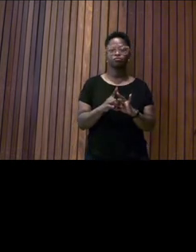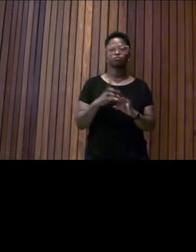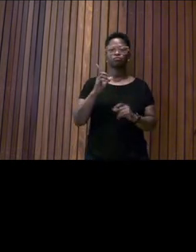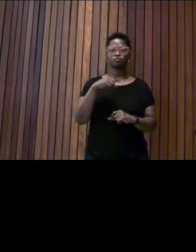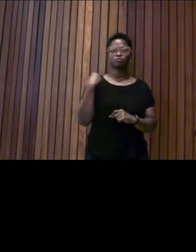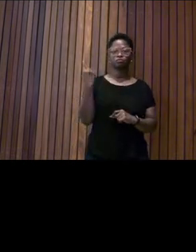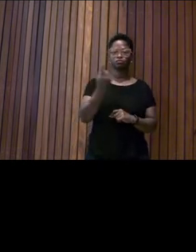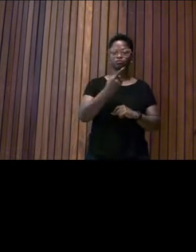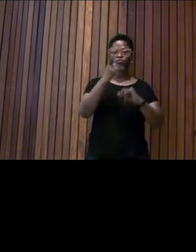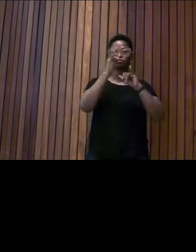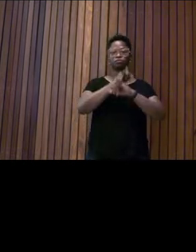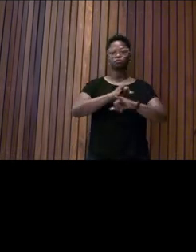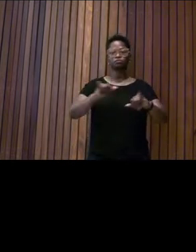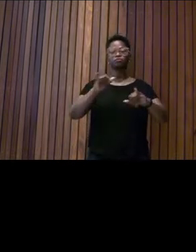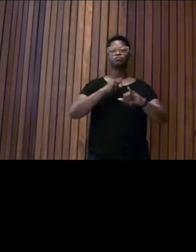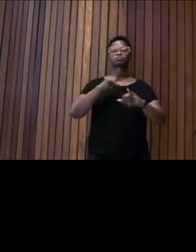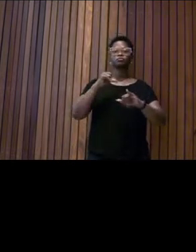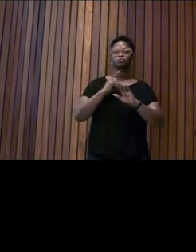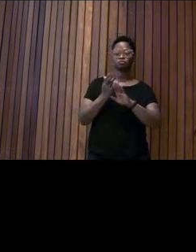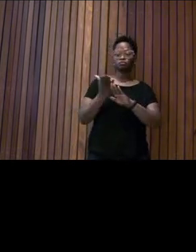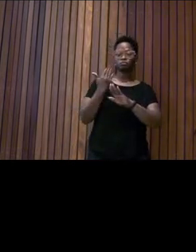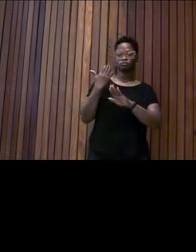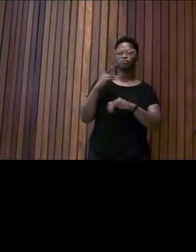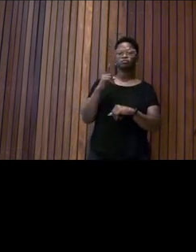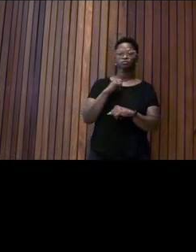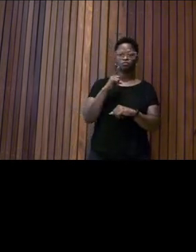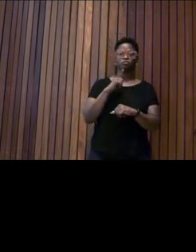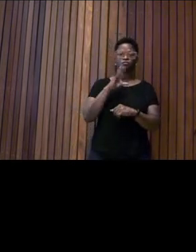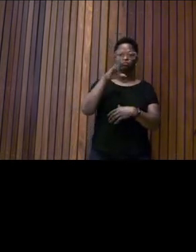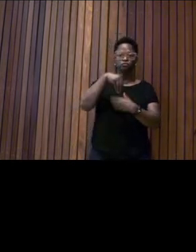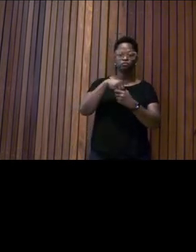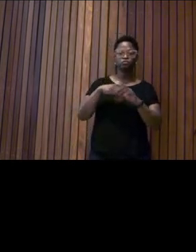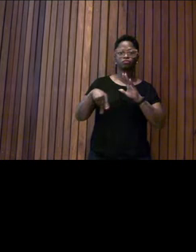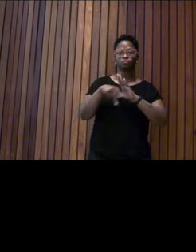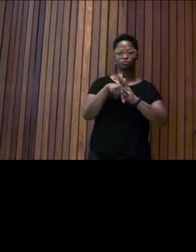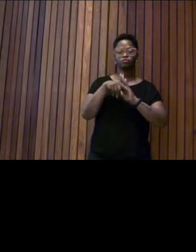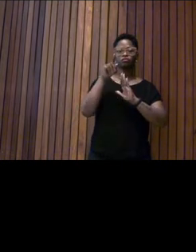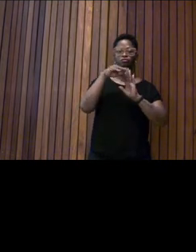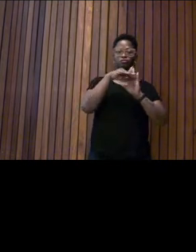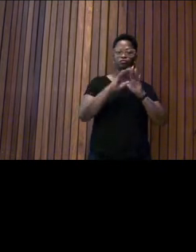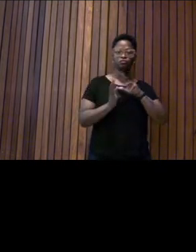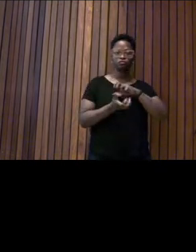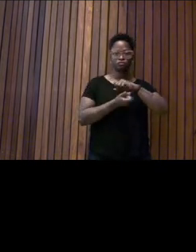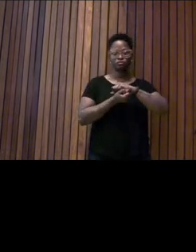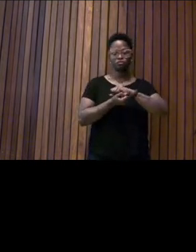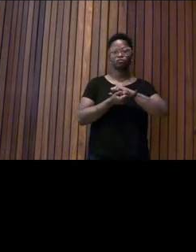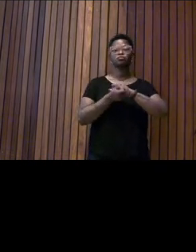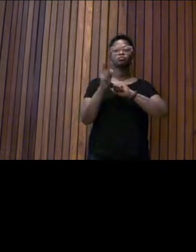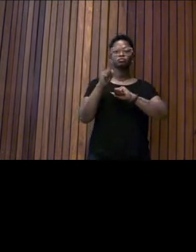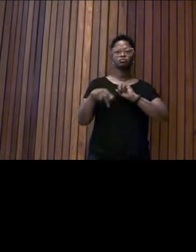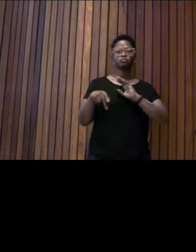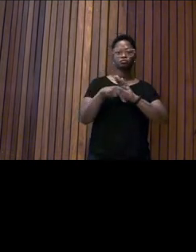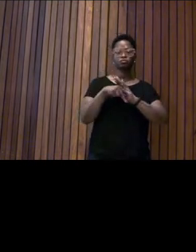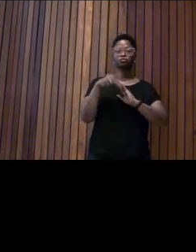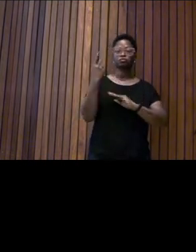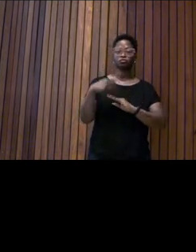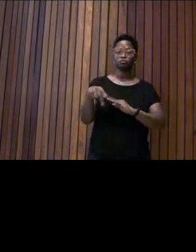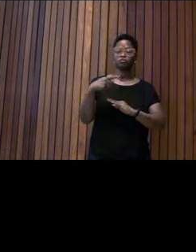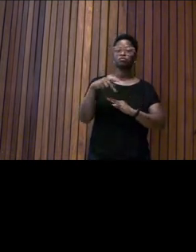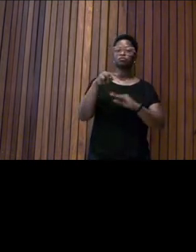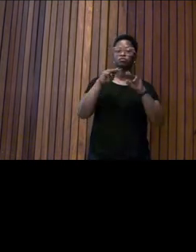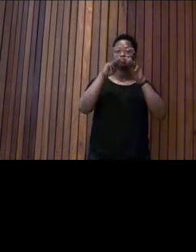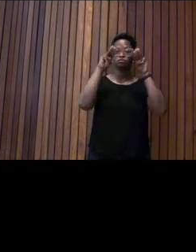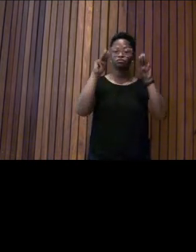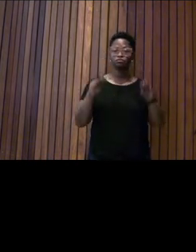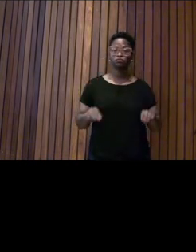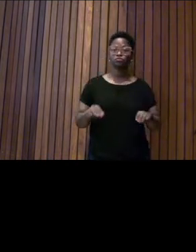gente coloca, e a gente, recentemente, né, dentro do próprio Programa de Sustentabilidade do Plano de Requalificação do Núcleo Arquitetônico Histórico